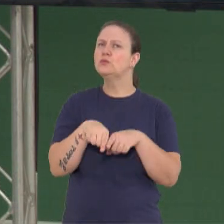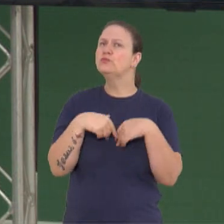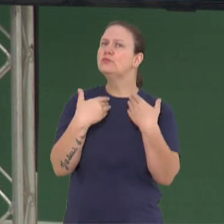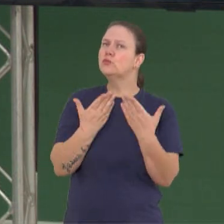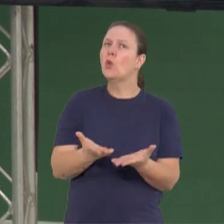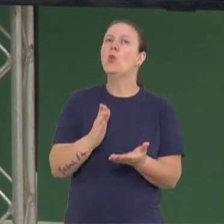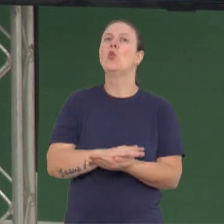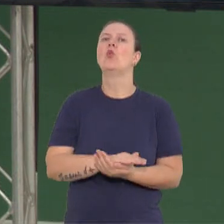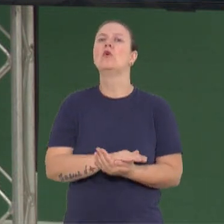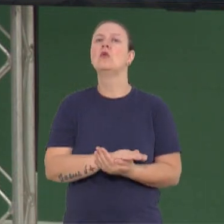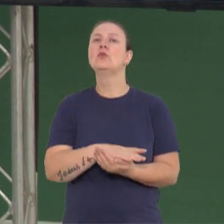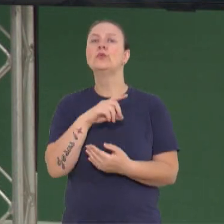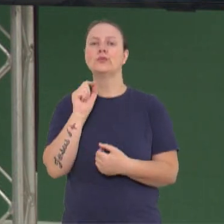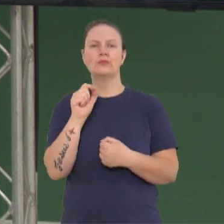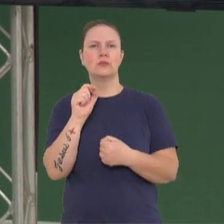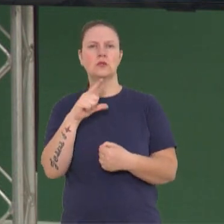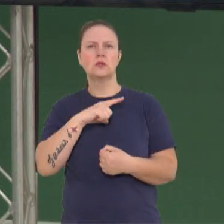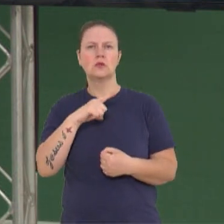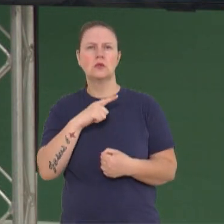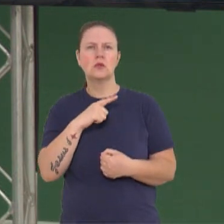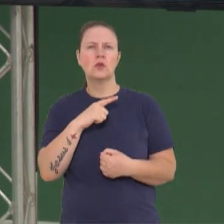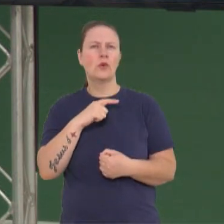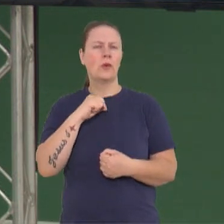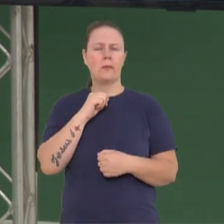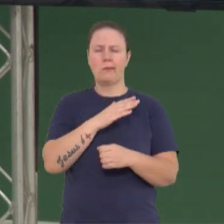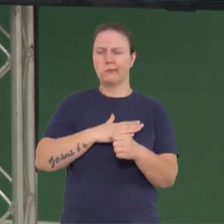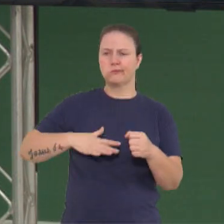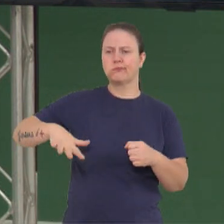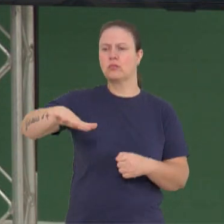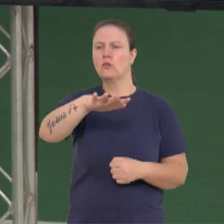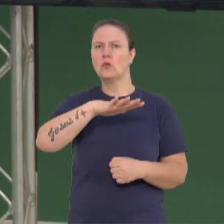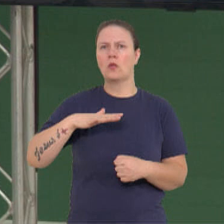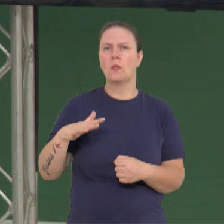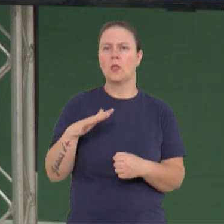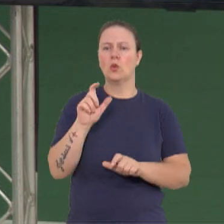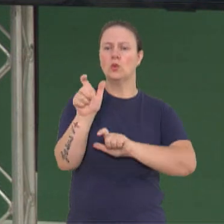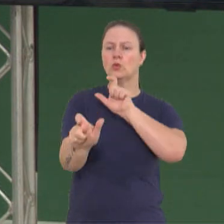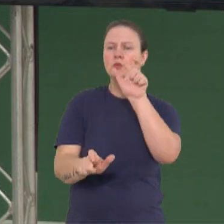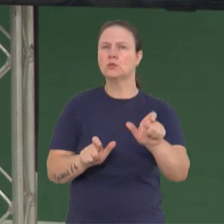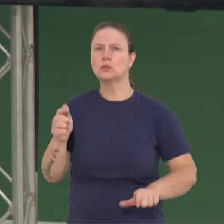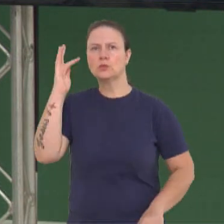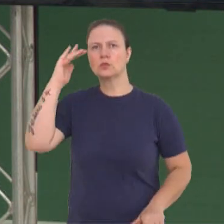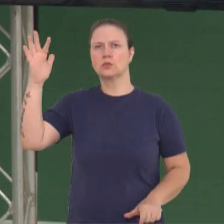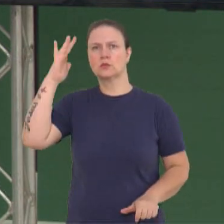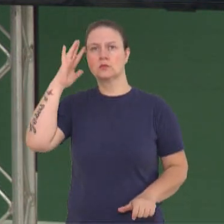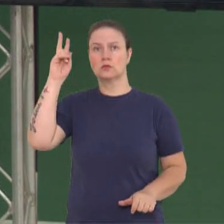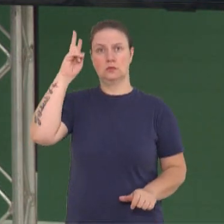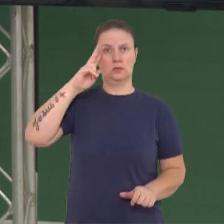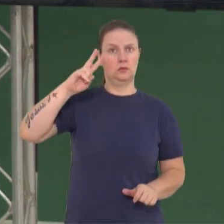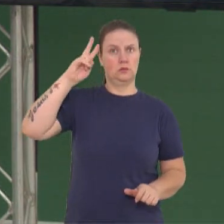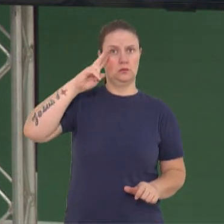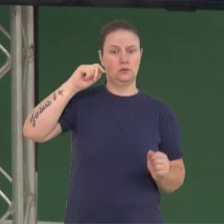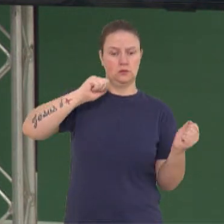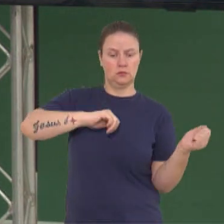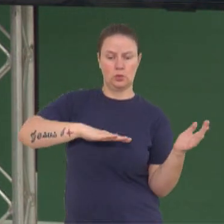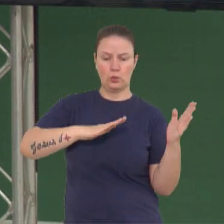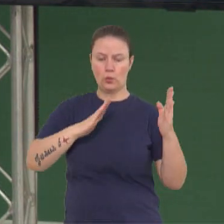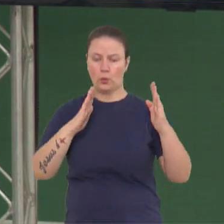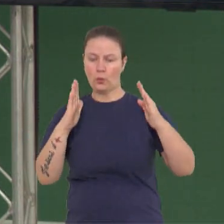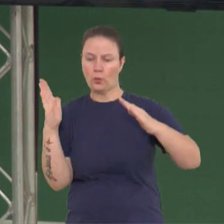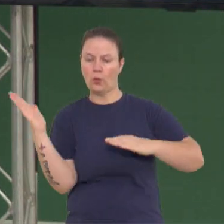devir, é a opinião da maioria dos filósofos durante a história da